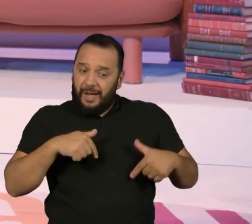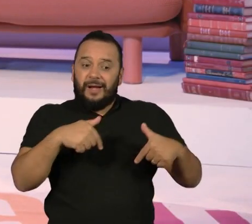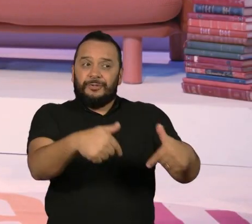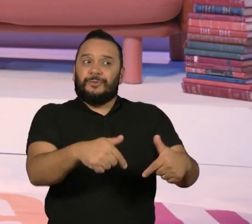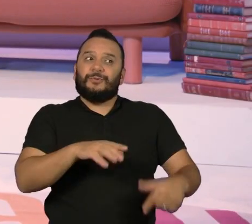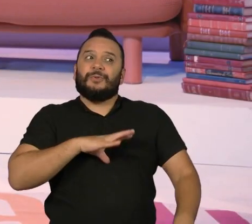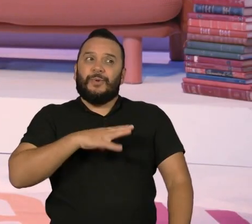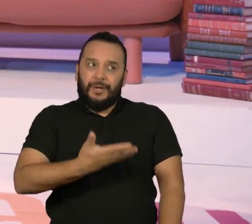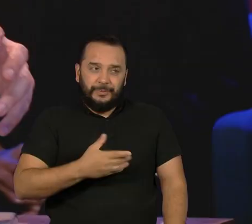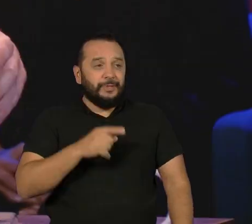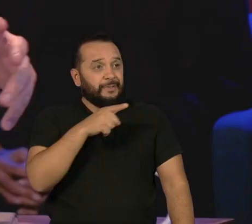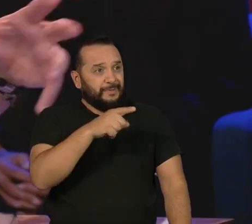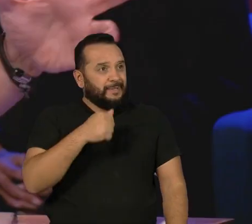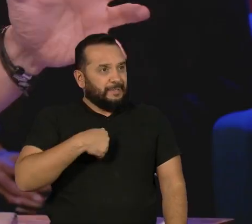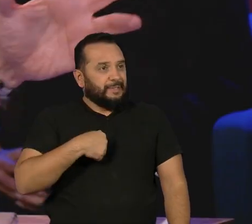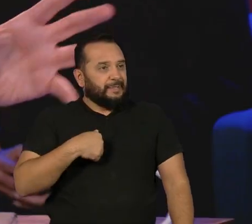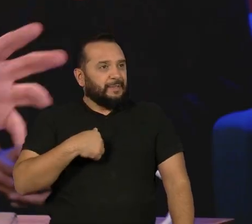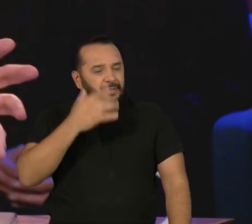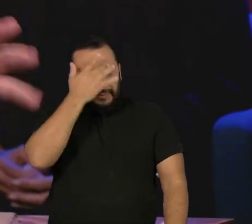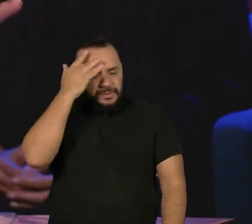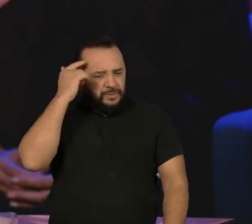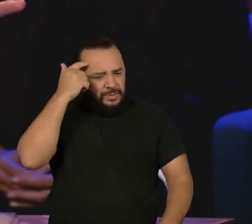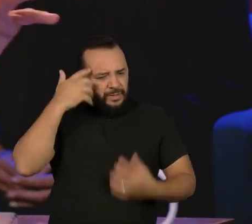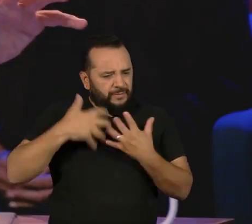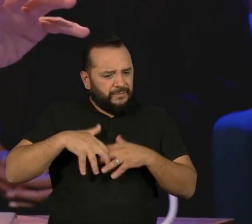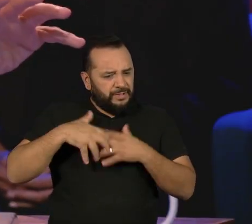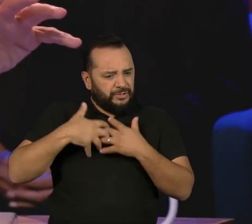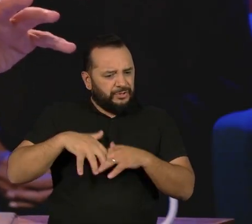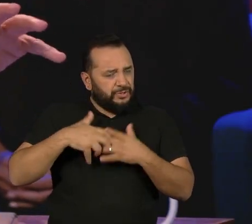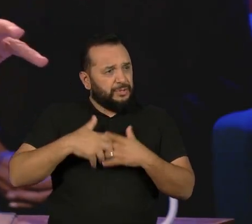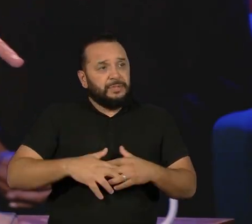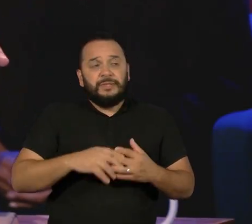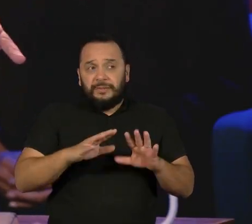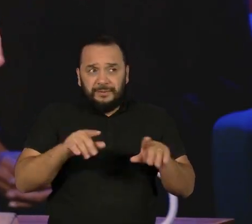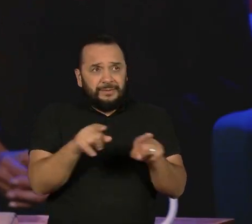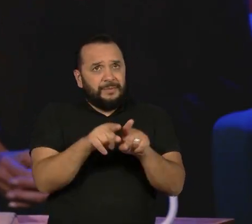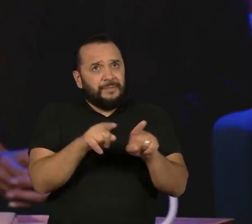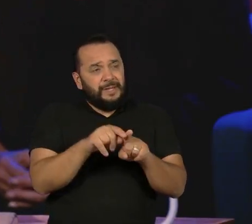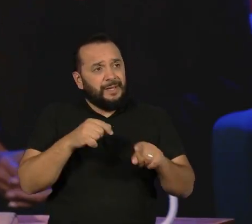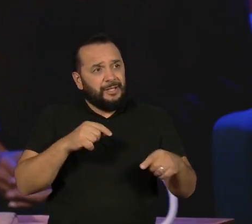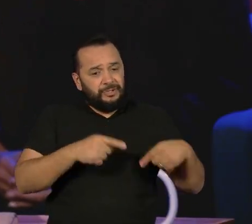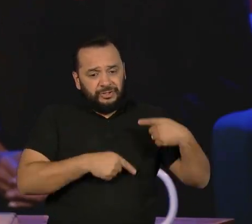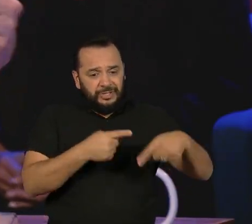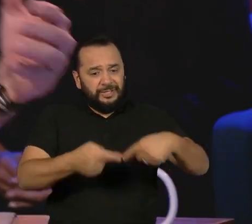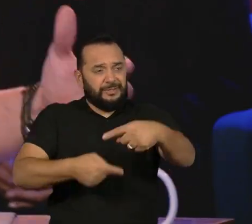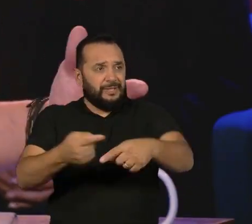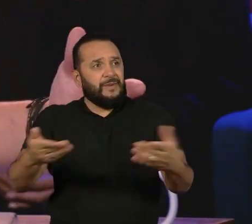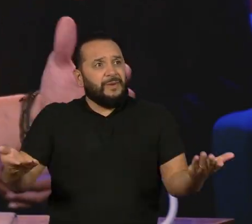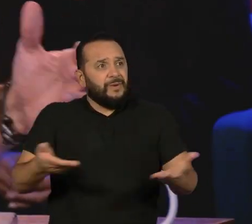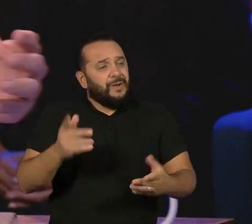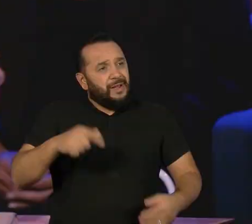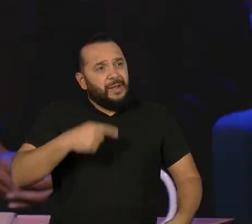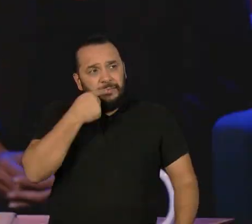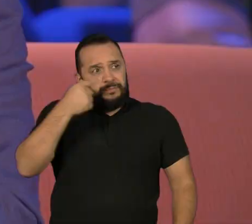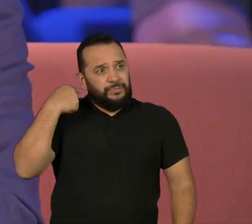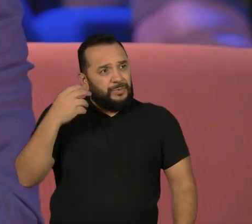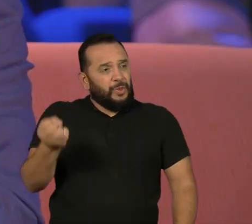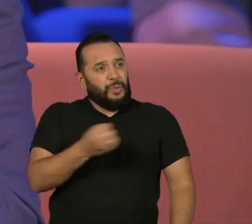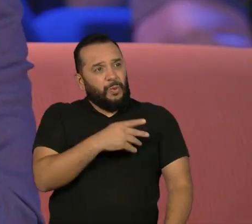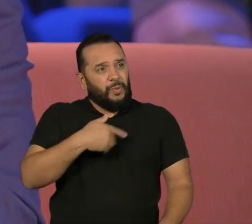corajosa, que o mundo começou a pensar sobre isso, até olhando um pouco nessa essa geração. É muito recente a história das